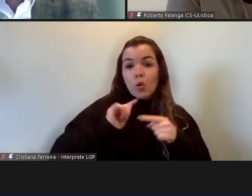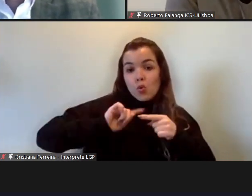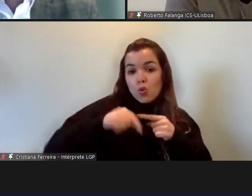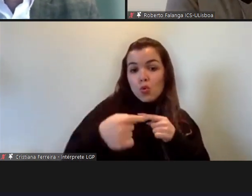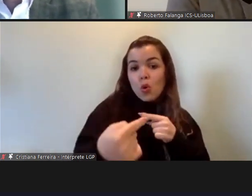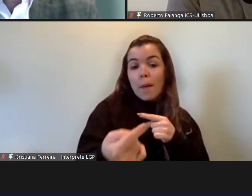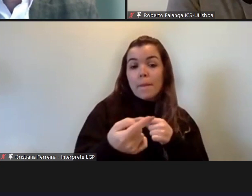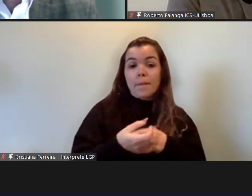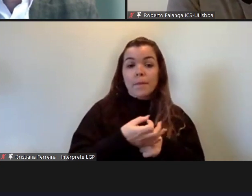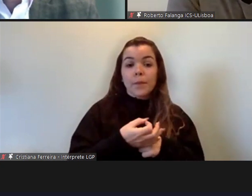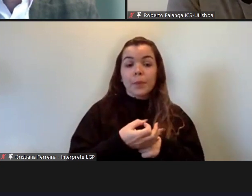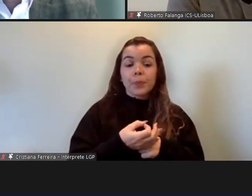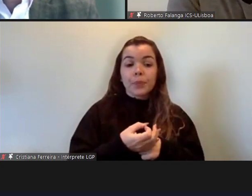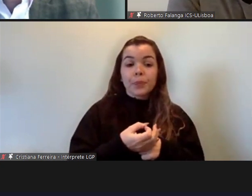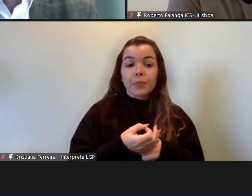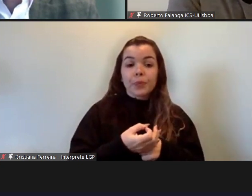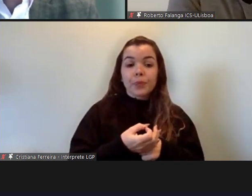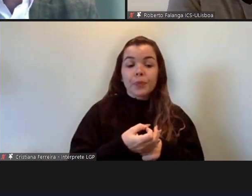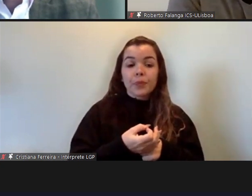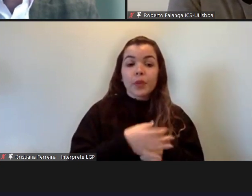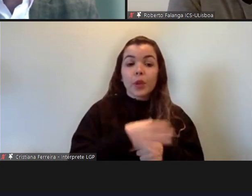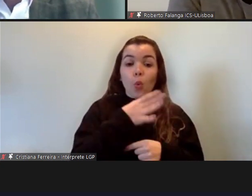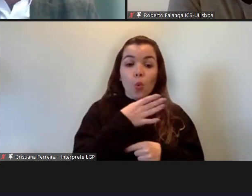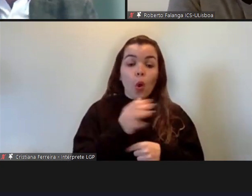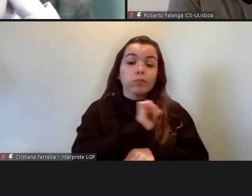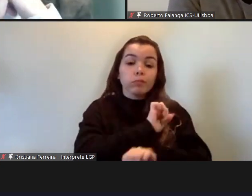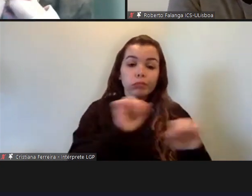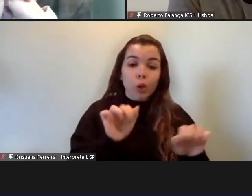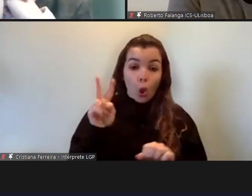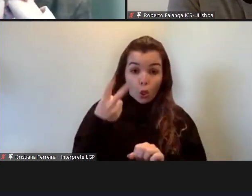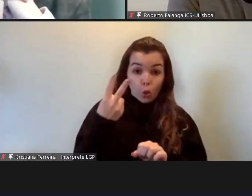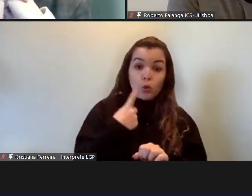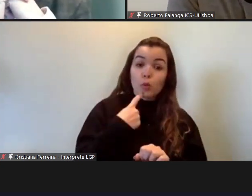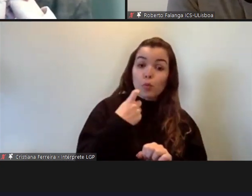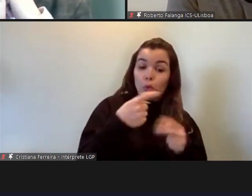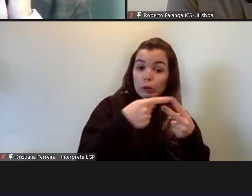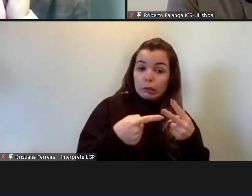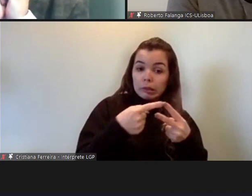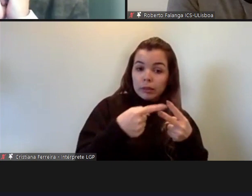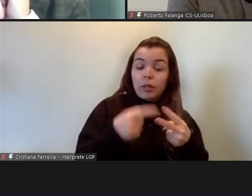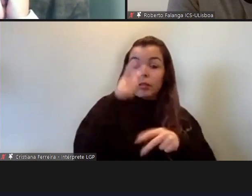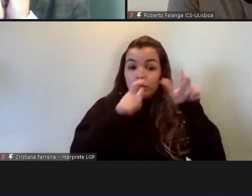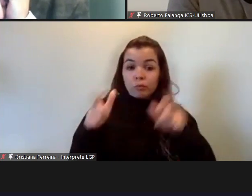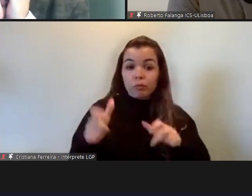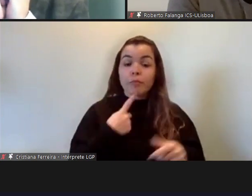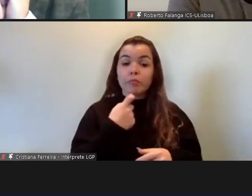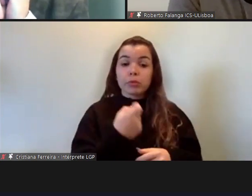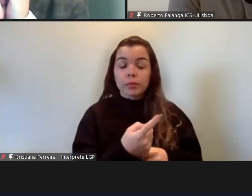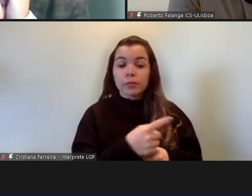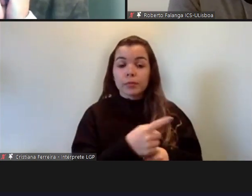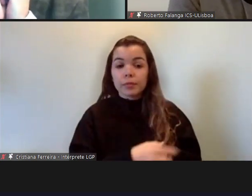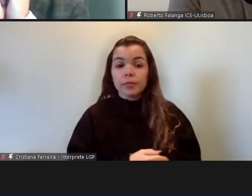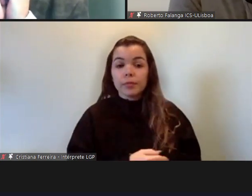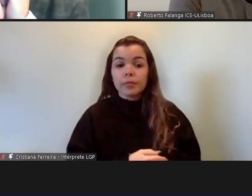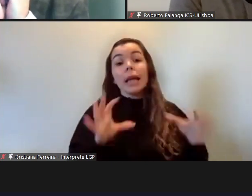intervenções, duas questões que são colocadas pelos participantes, precisamente, e que têm a ver com os